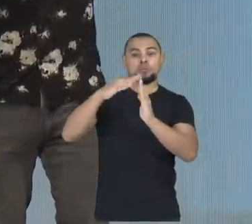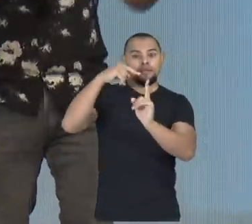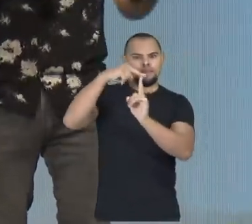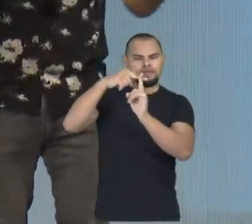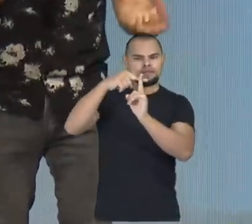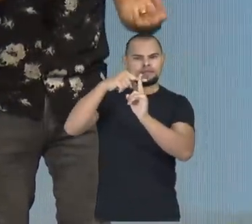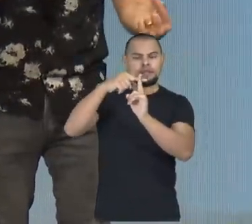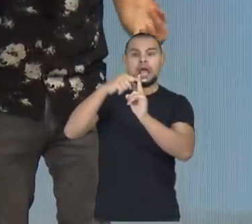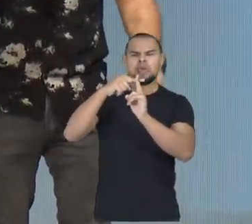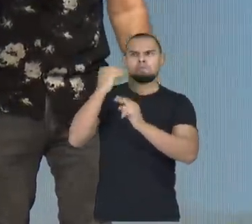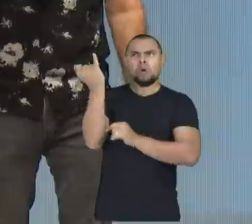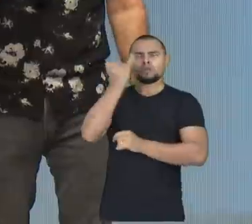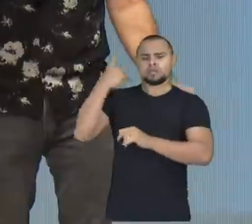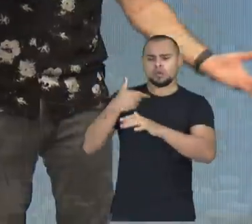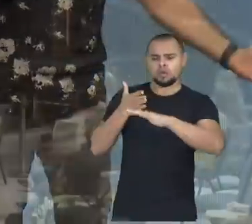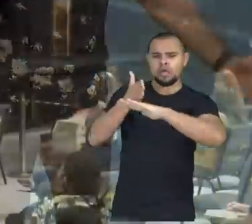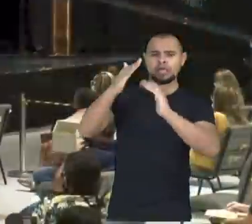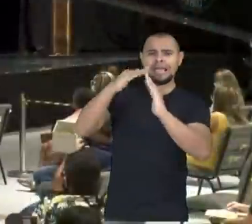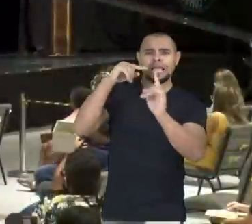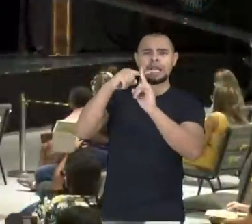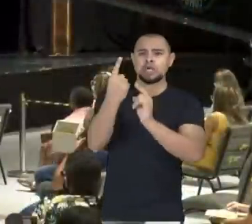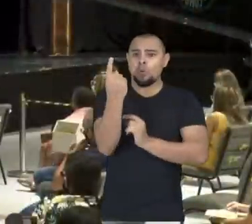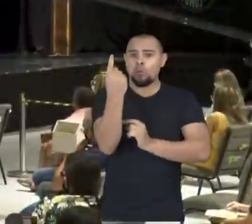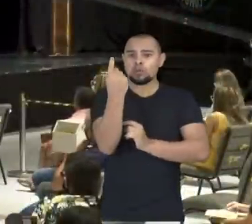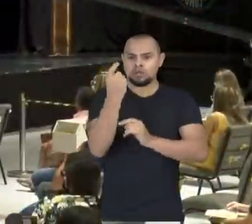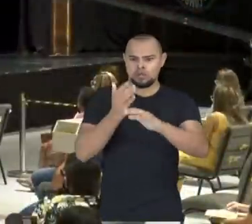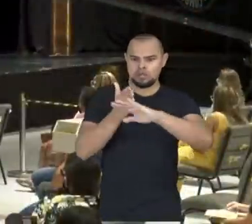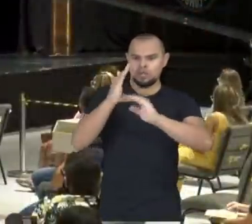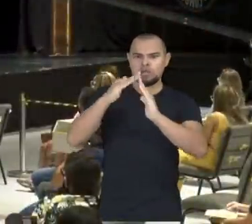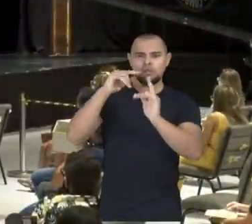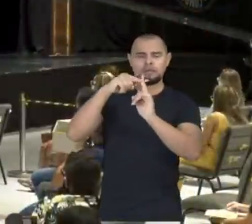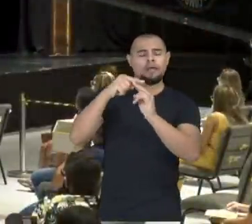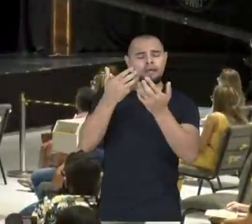ter uma igreja local só? Eu digo, ué, você não tem uma família?